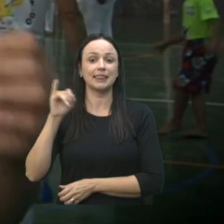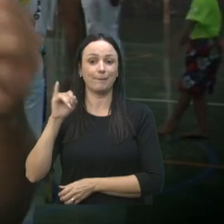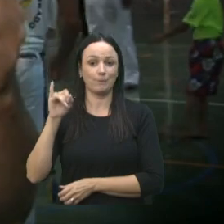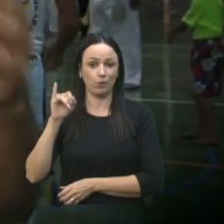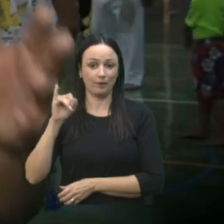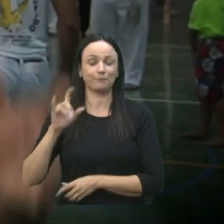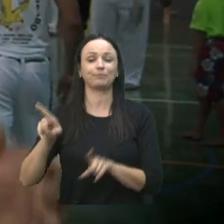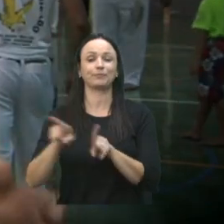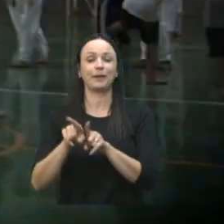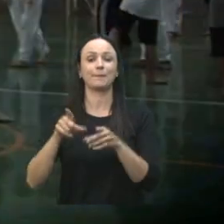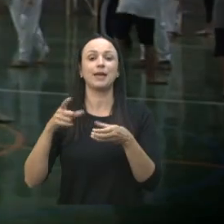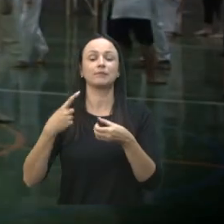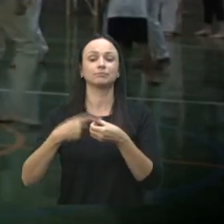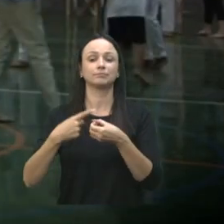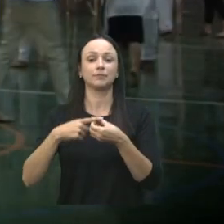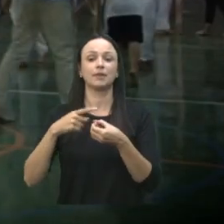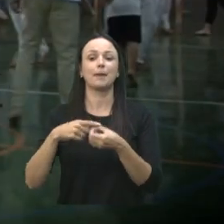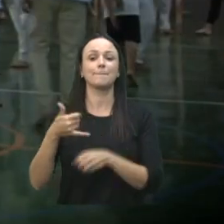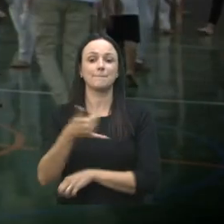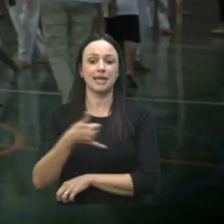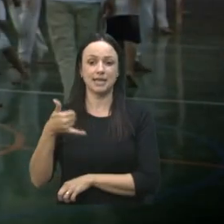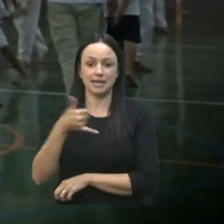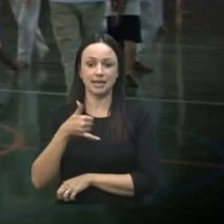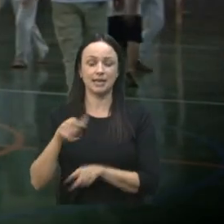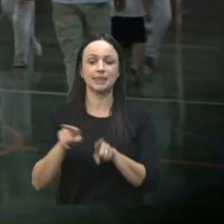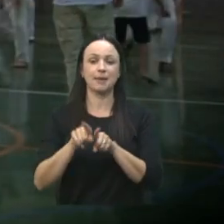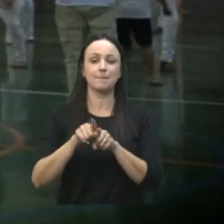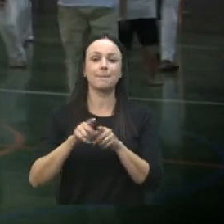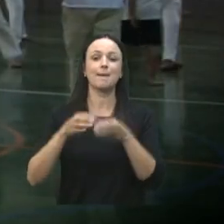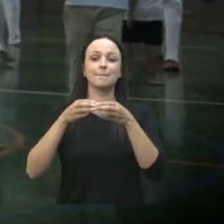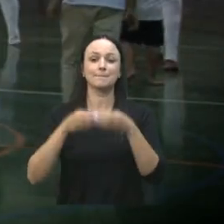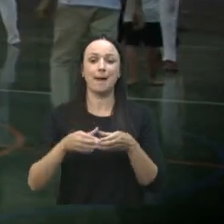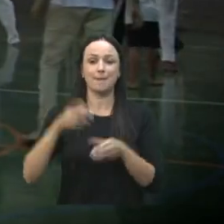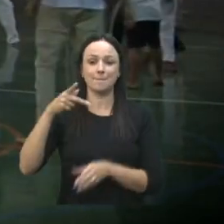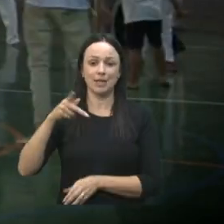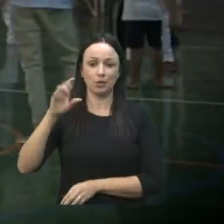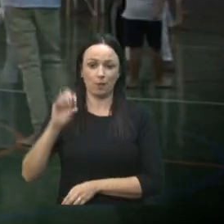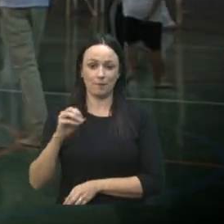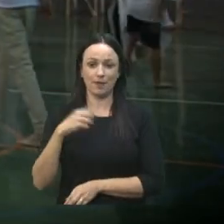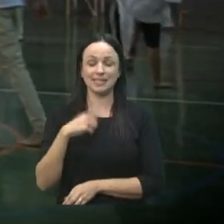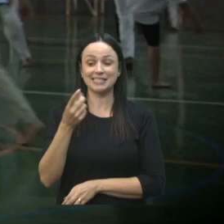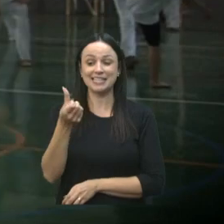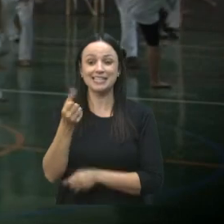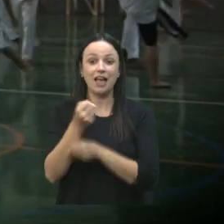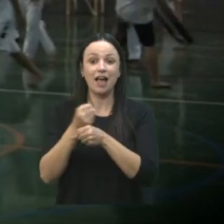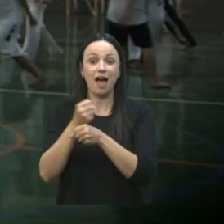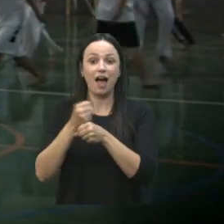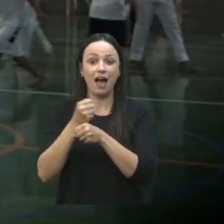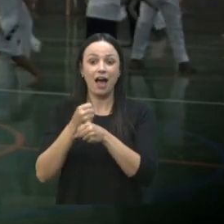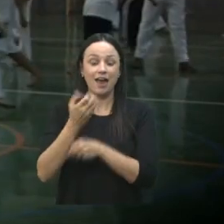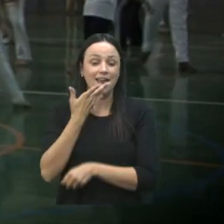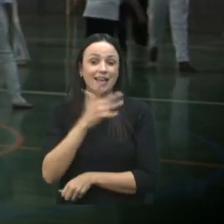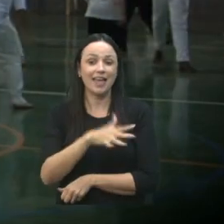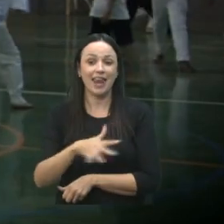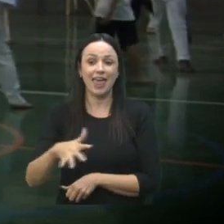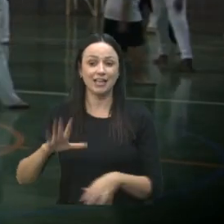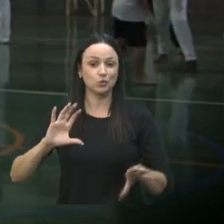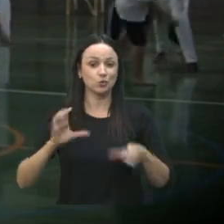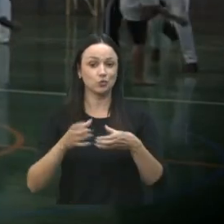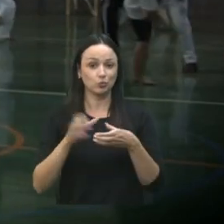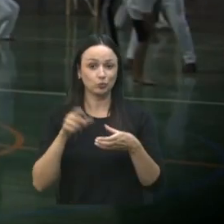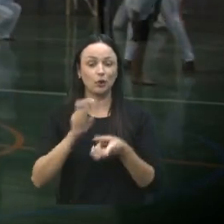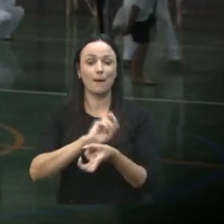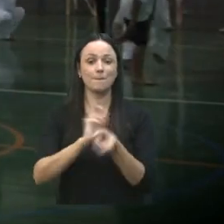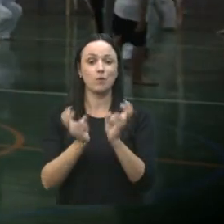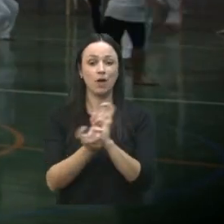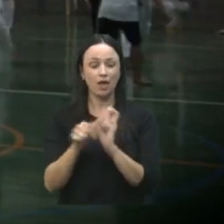E também na cidade de Bairi. No Pedrometo também eu dei aula há 16 anos com as crianças, né? Com o grupo de capoeira Falcão